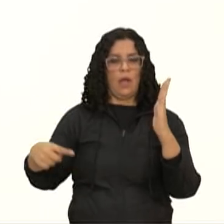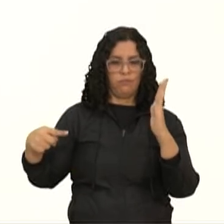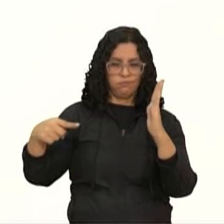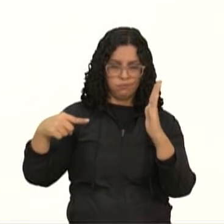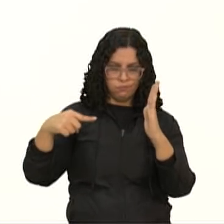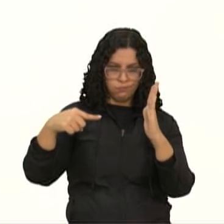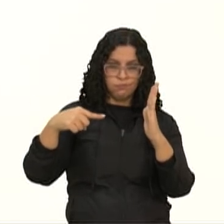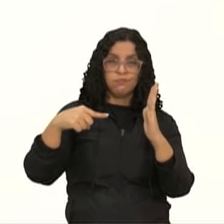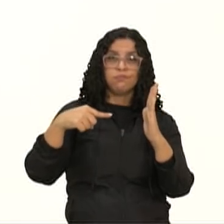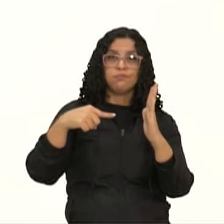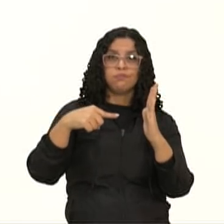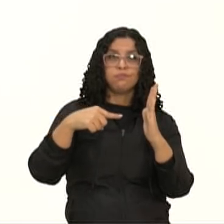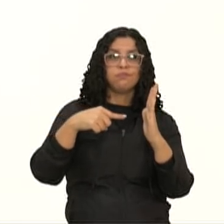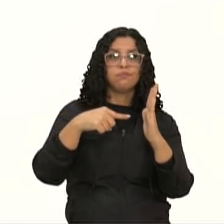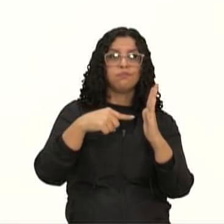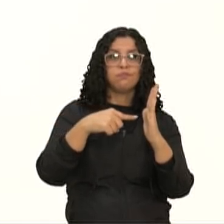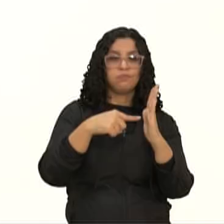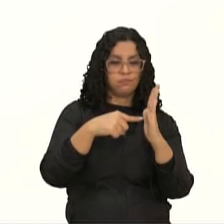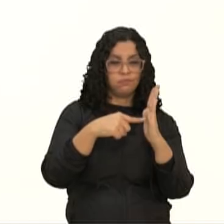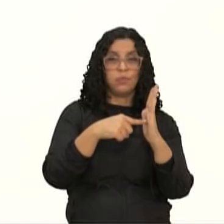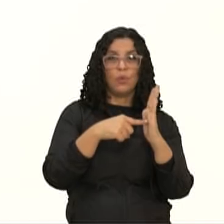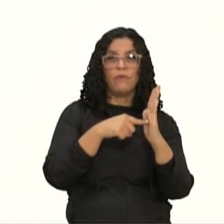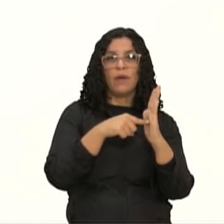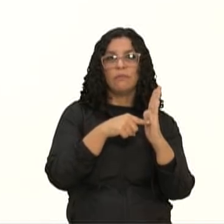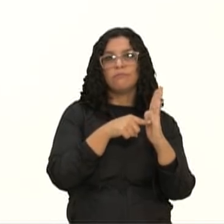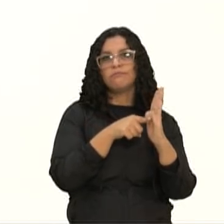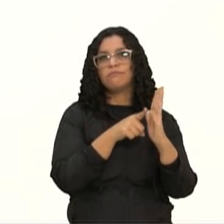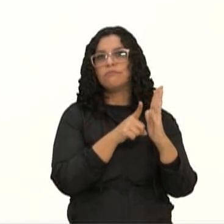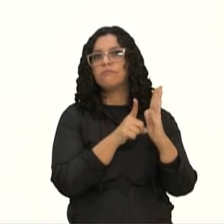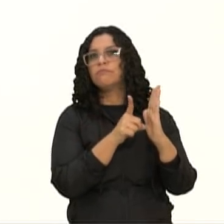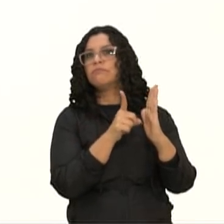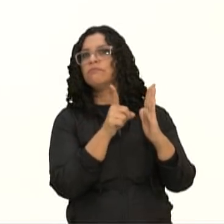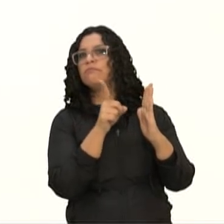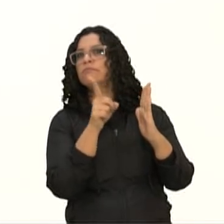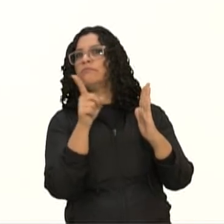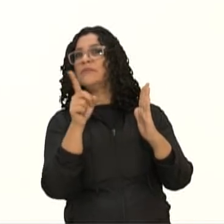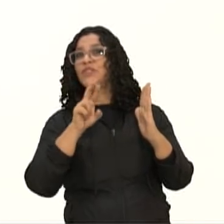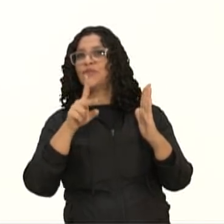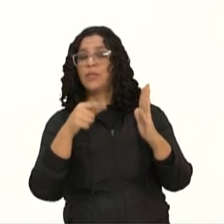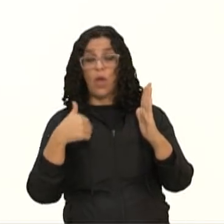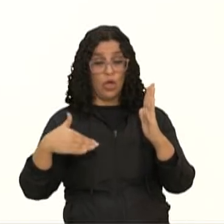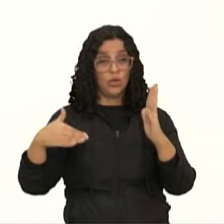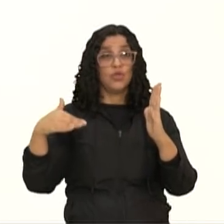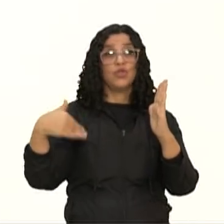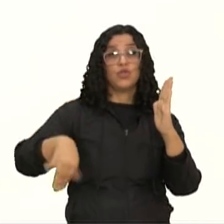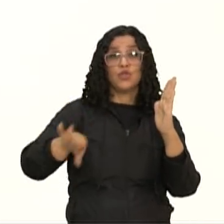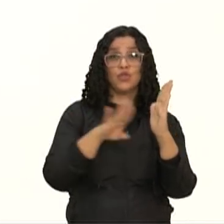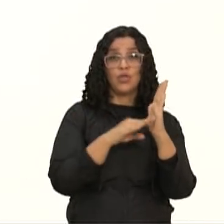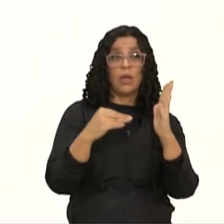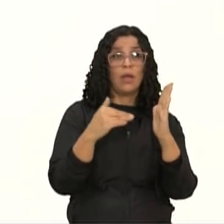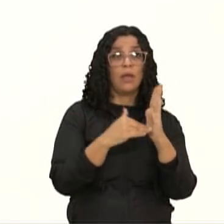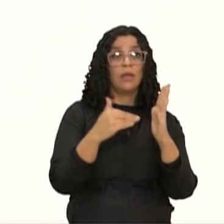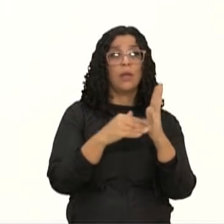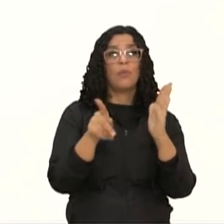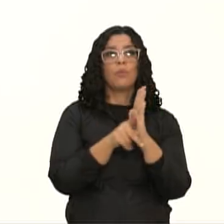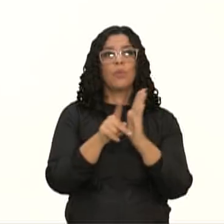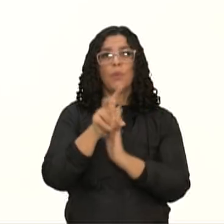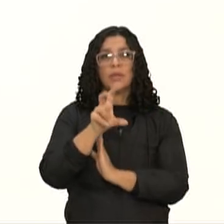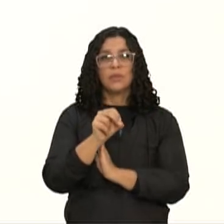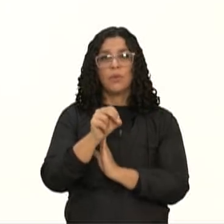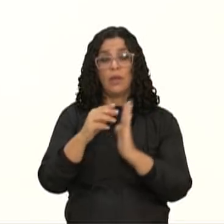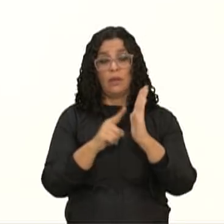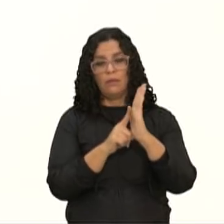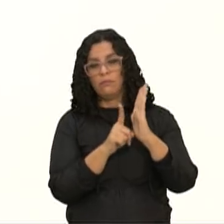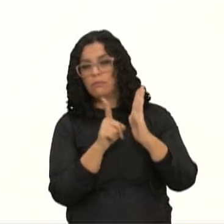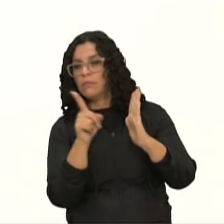acrílico, vai curvar a luz. E perceba que o ângulo de saída ali é de 30 graus. Conseguiram perceber essa diferenciação?